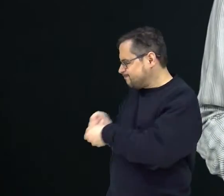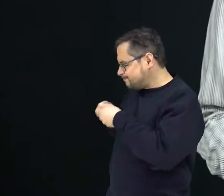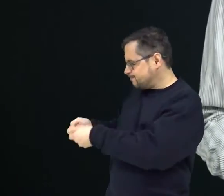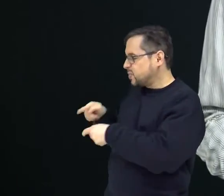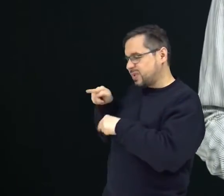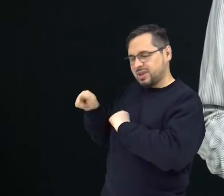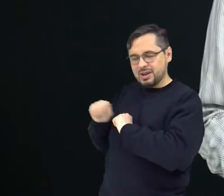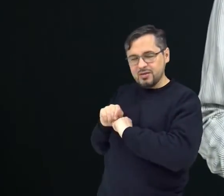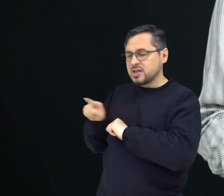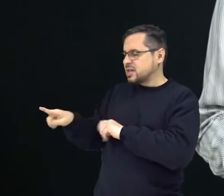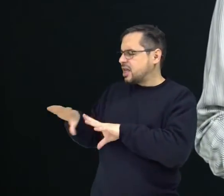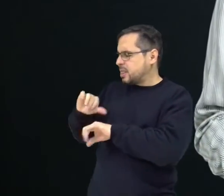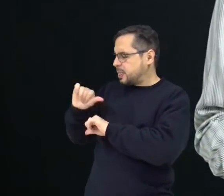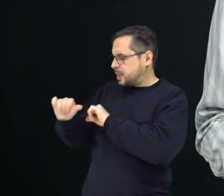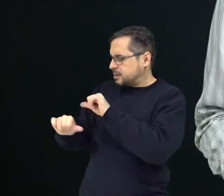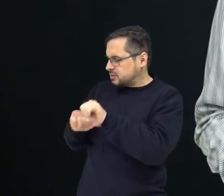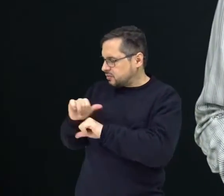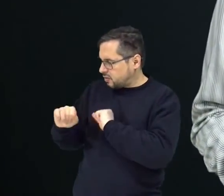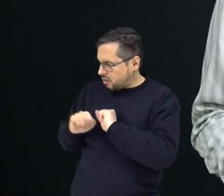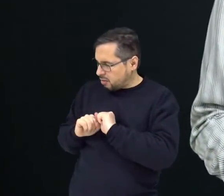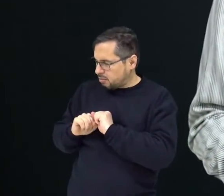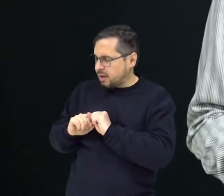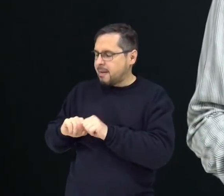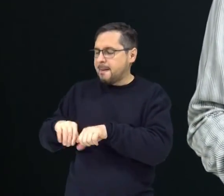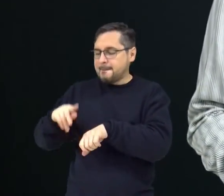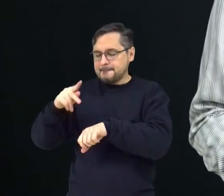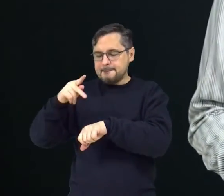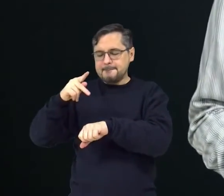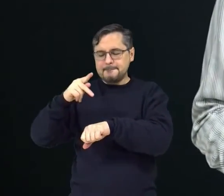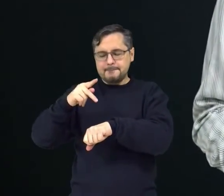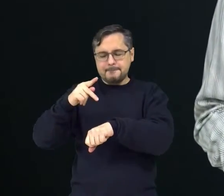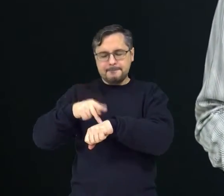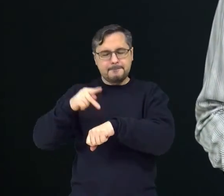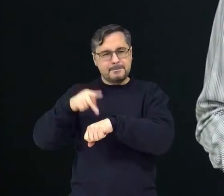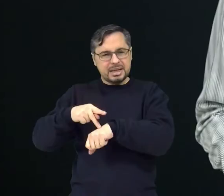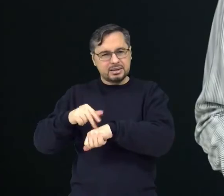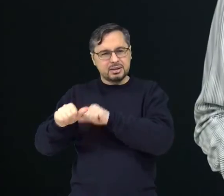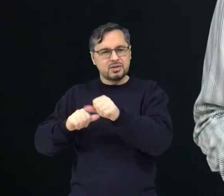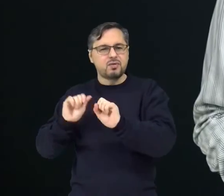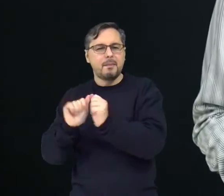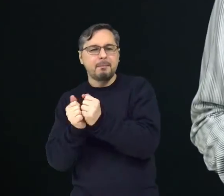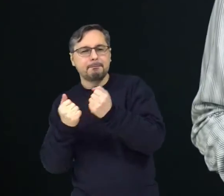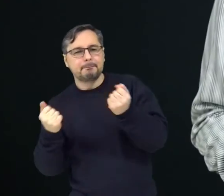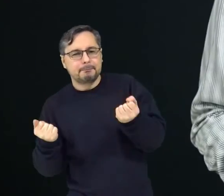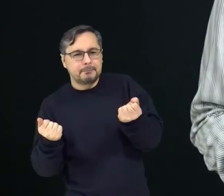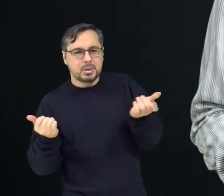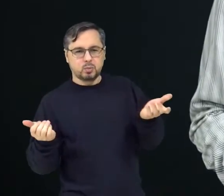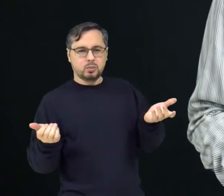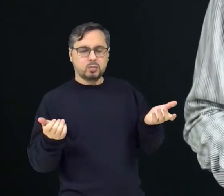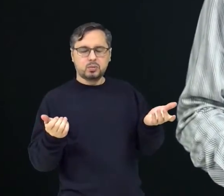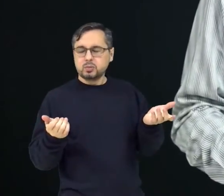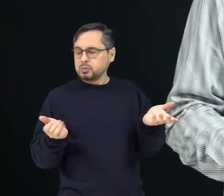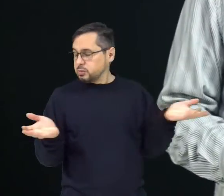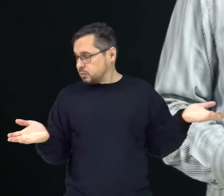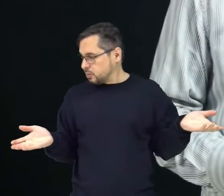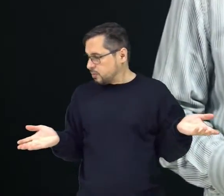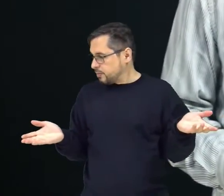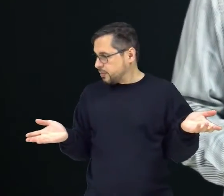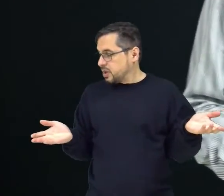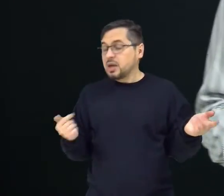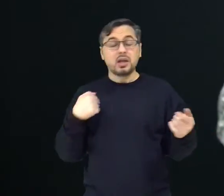de que ele transformasse as situações difíceis em situações fáceis. E muitas vezes nós cristãos